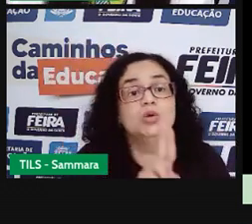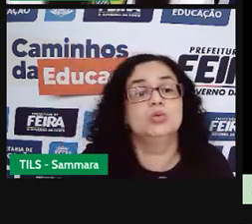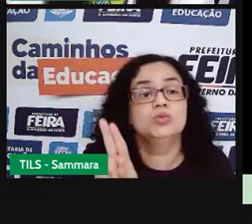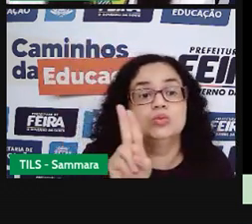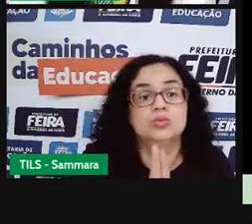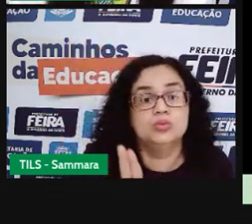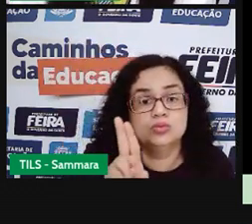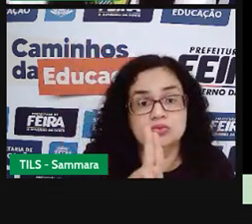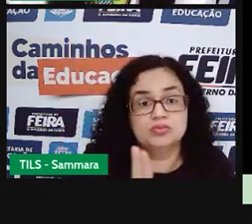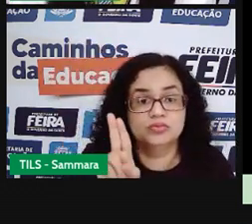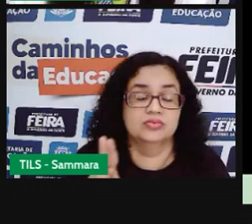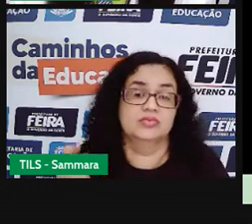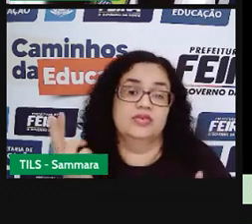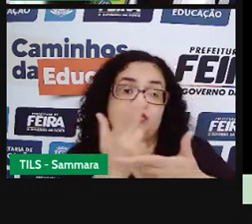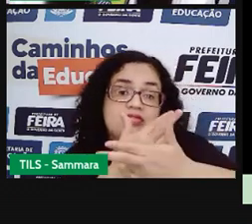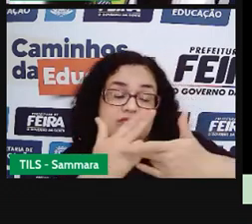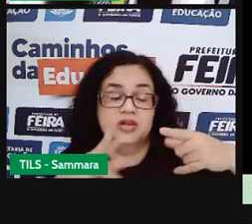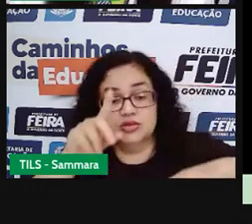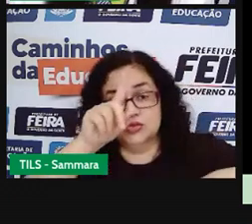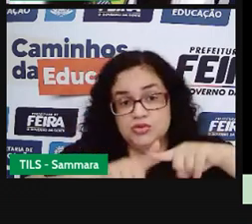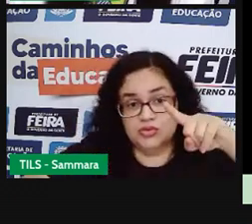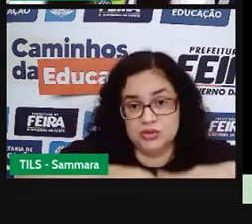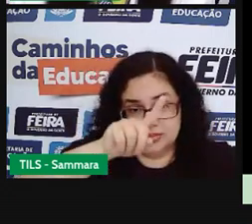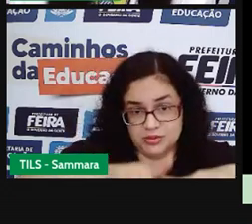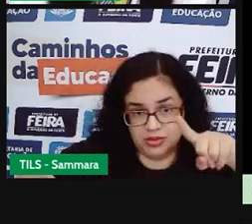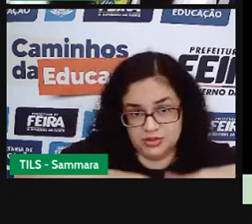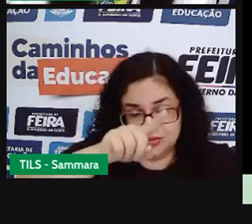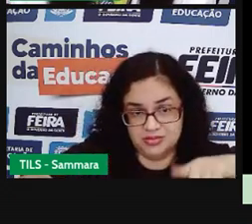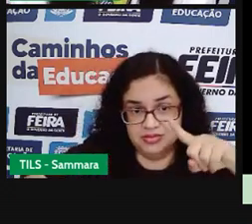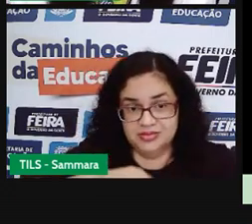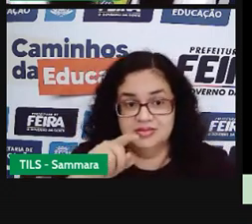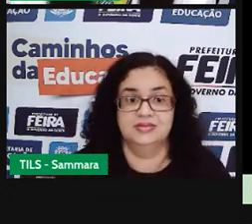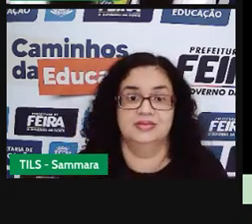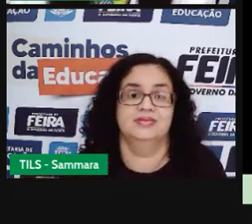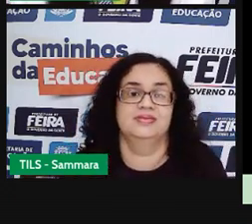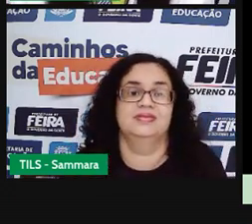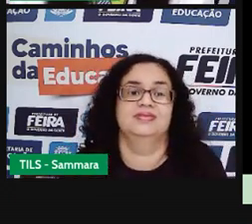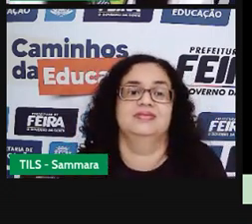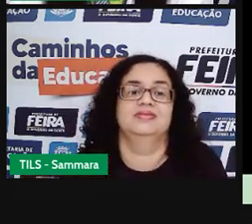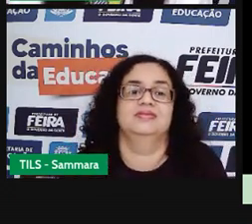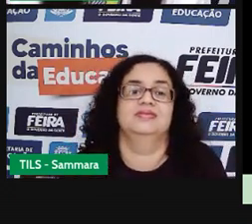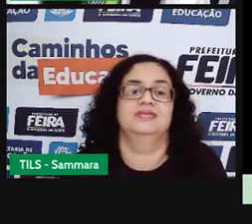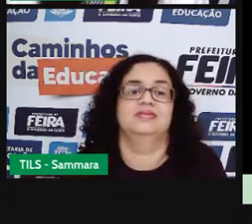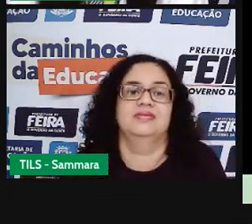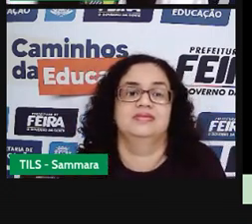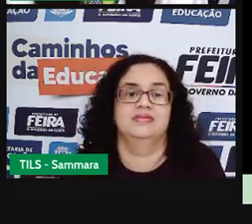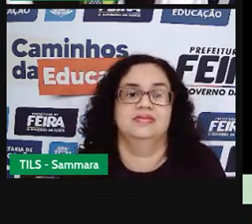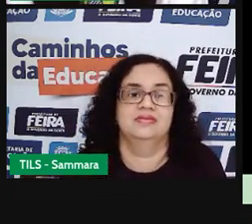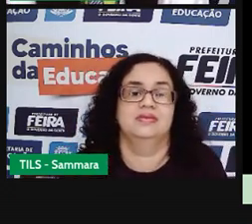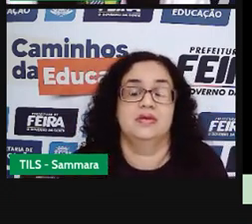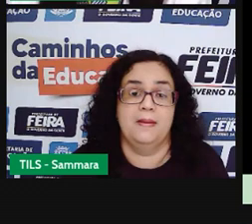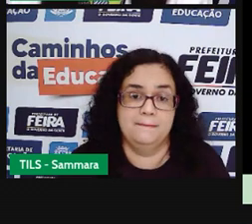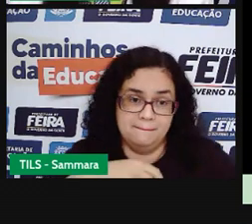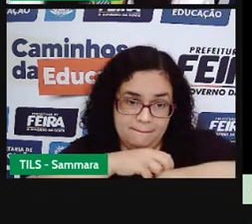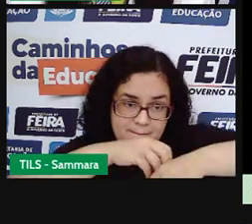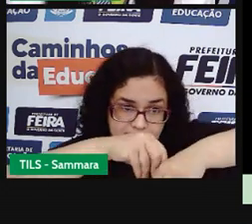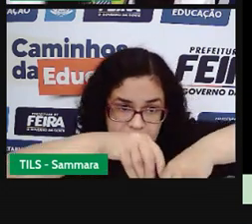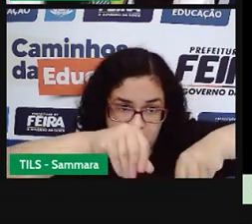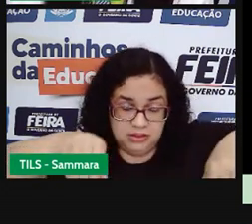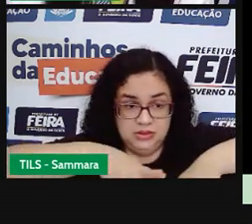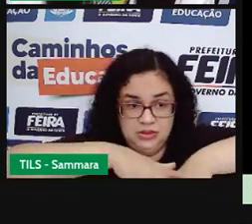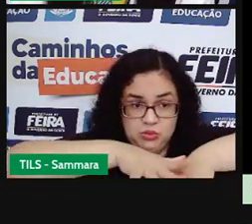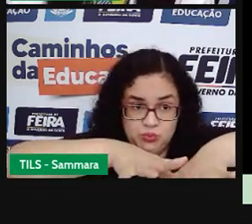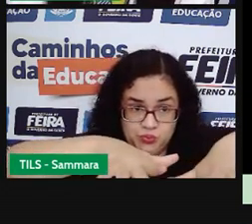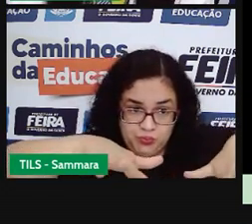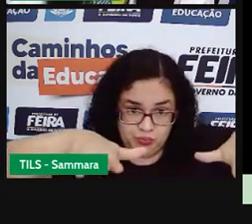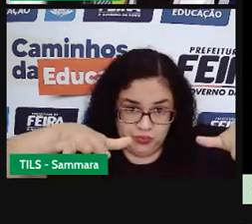para fazer diversos objetos O que é de origem natural de origem mineral o